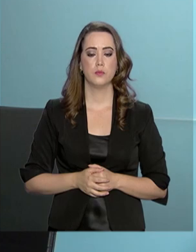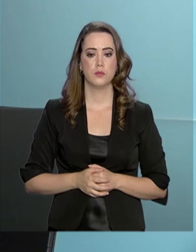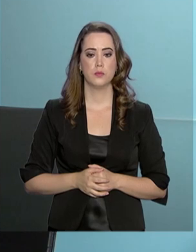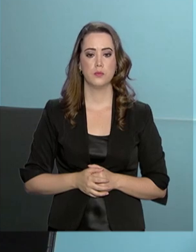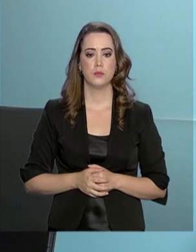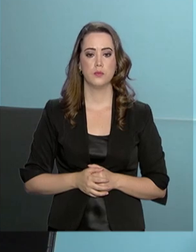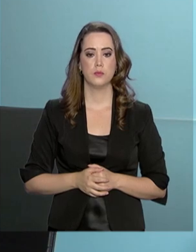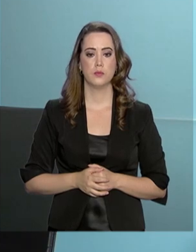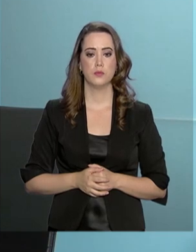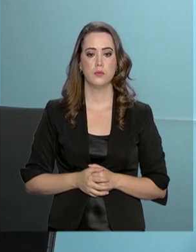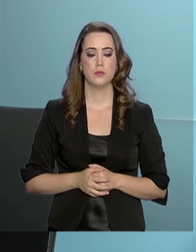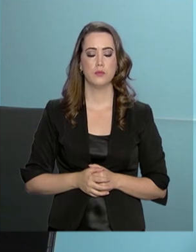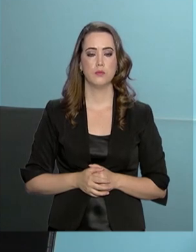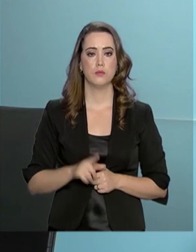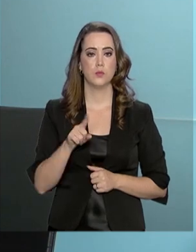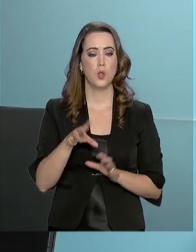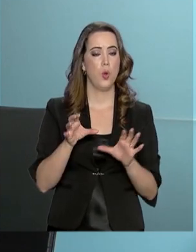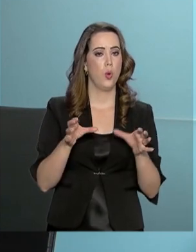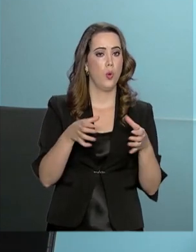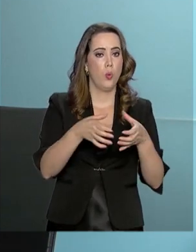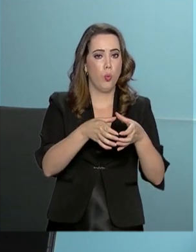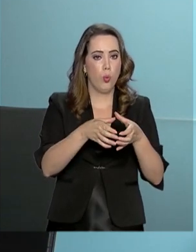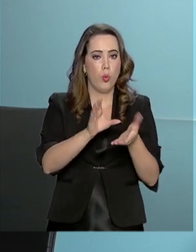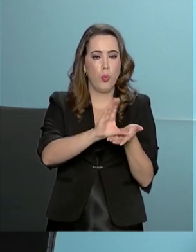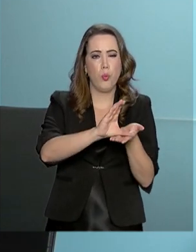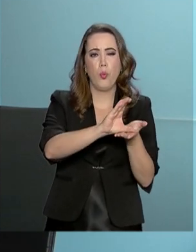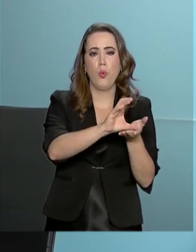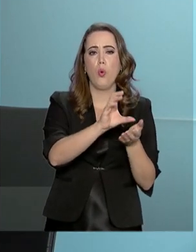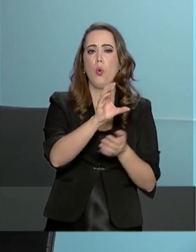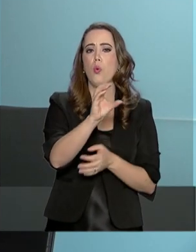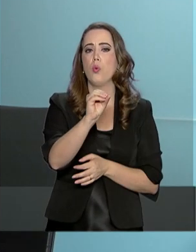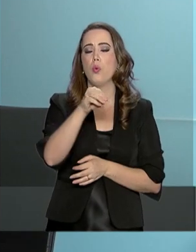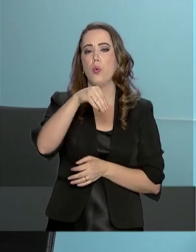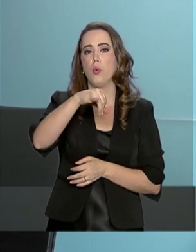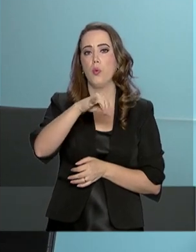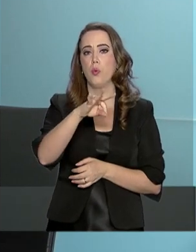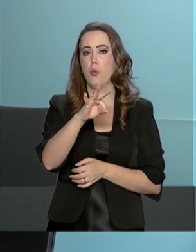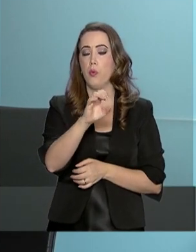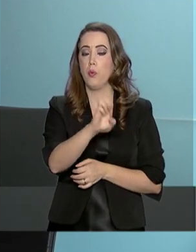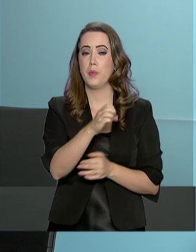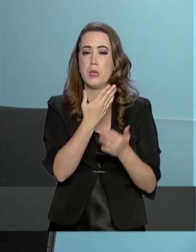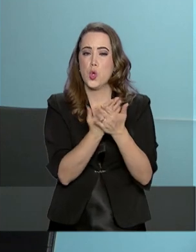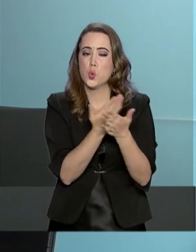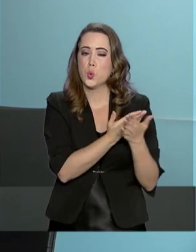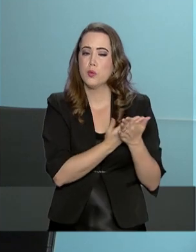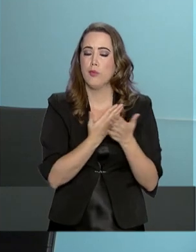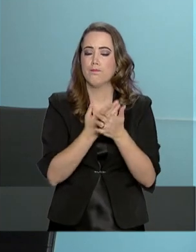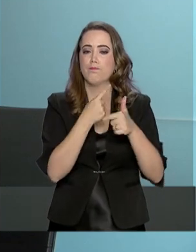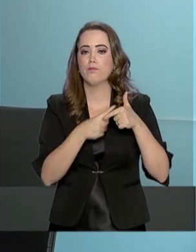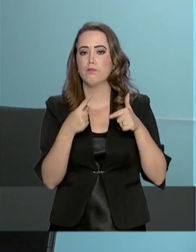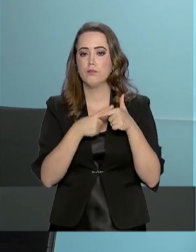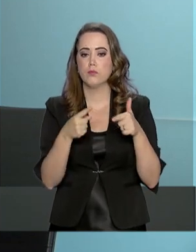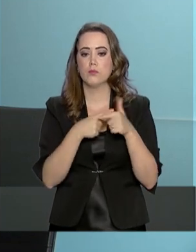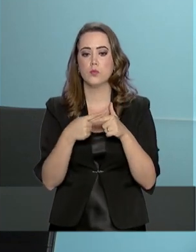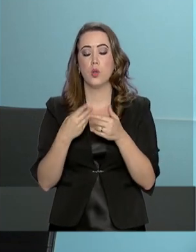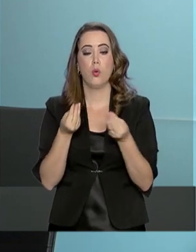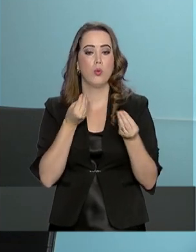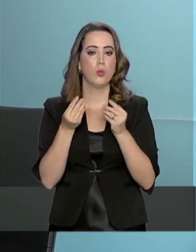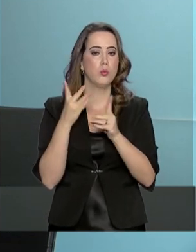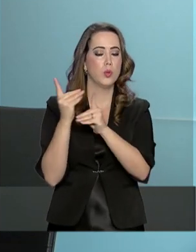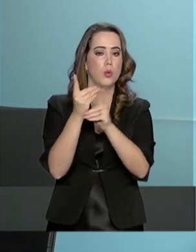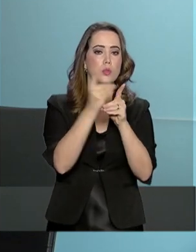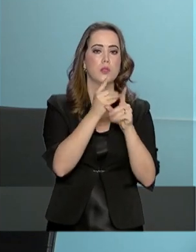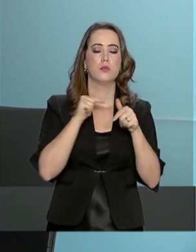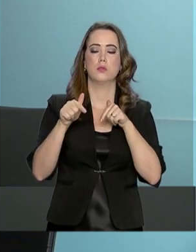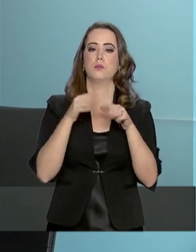É um comitê que vai se reunir de tempo em tempo. Justamente com o estudo desses problemas, nós vamos tentar encontrar medidas